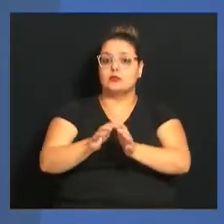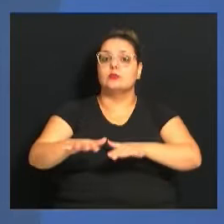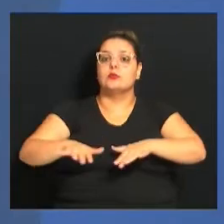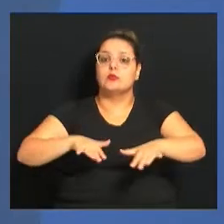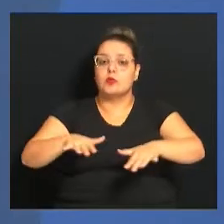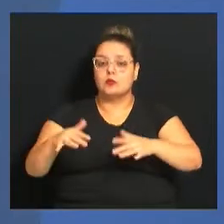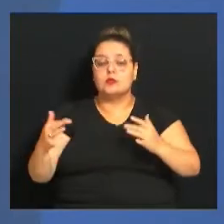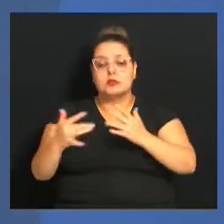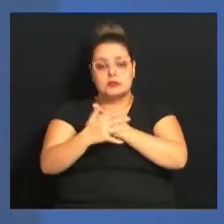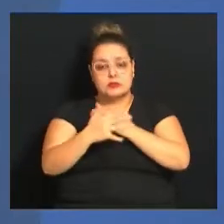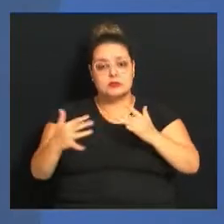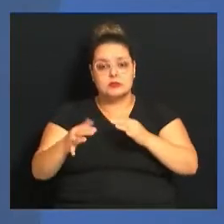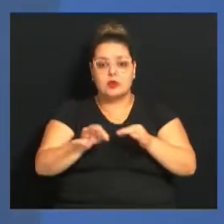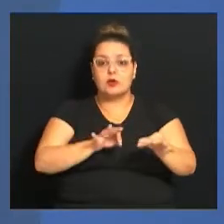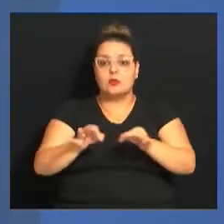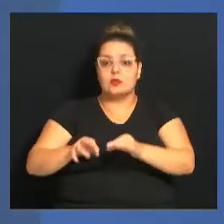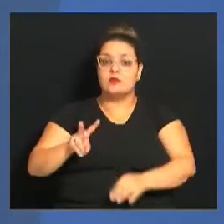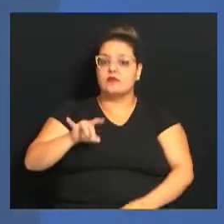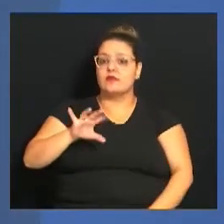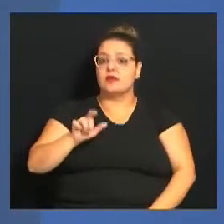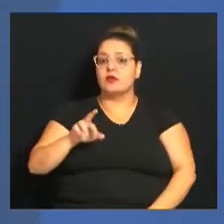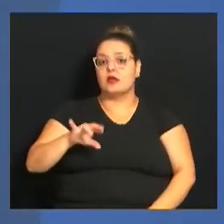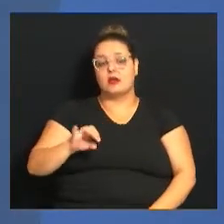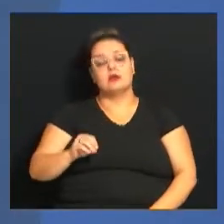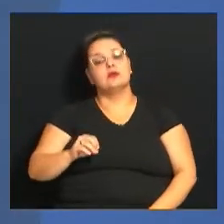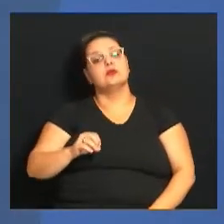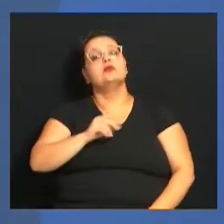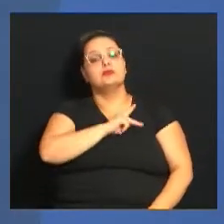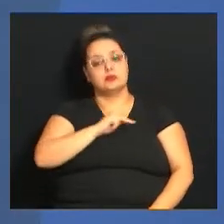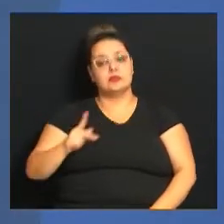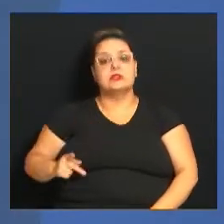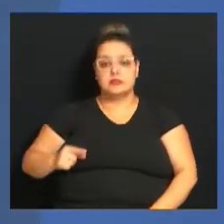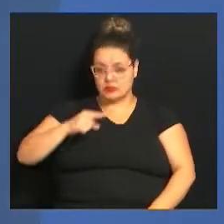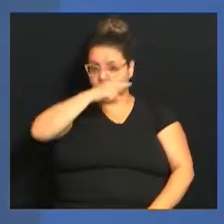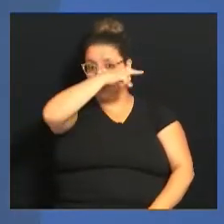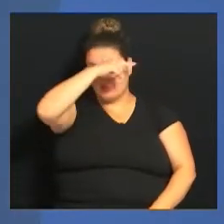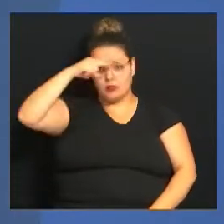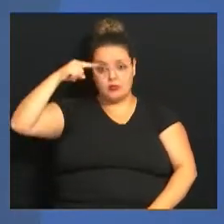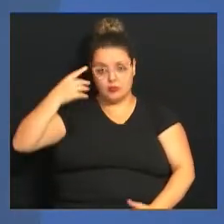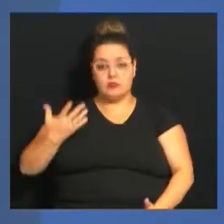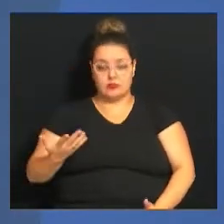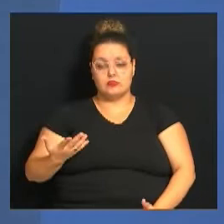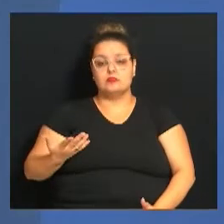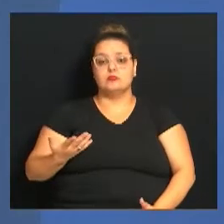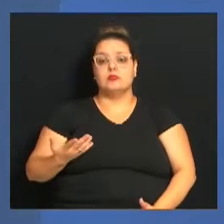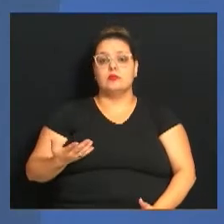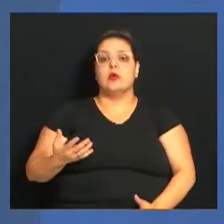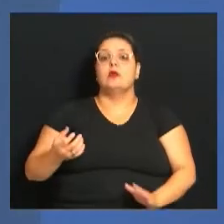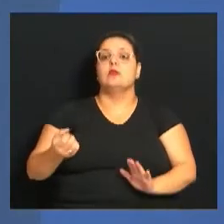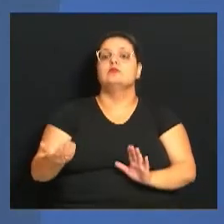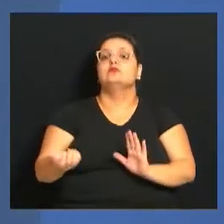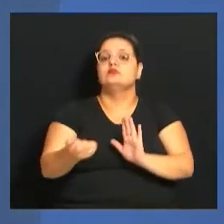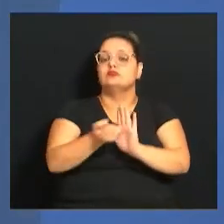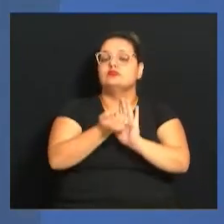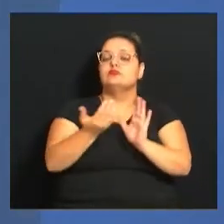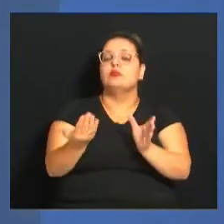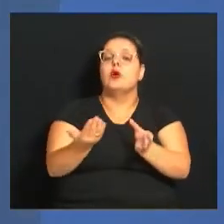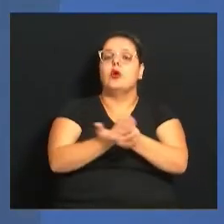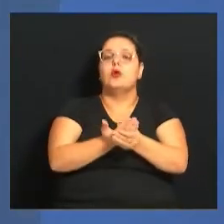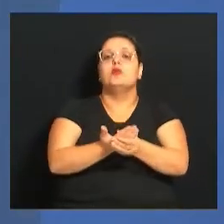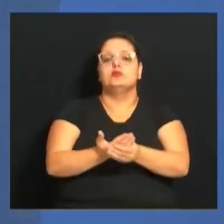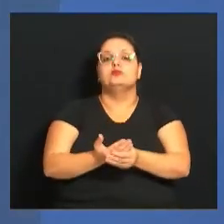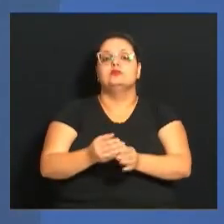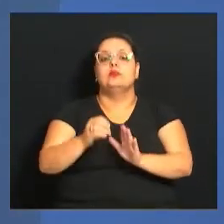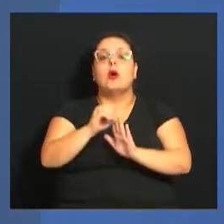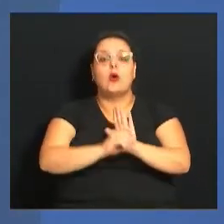e Planejamento Viário. E o presidente da comissão, que é o vereador Otto Alejandro, protocolou um ofício solicitando à